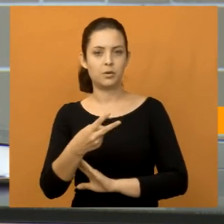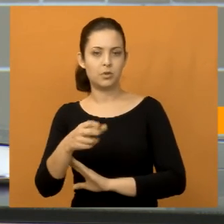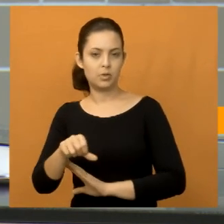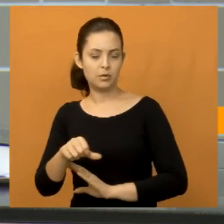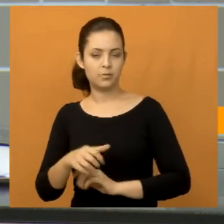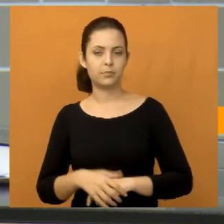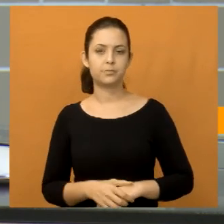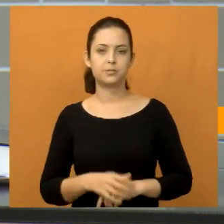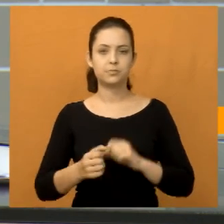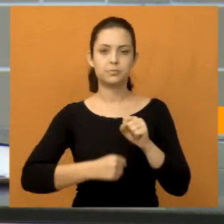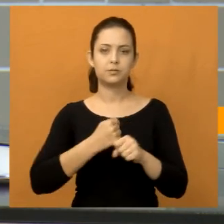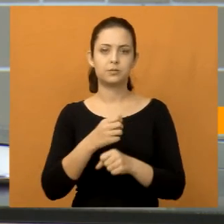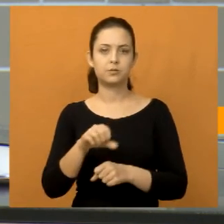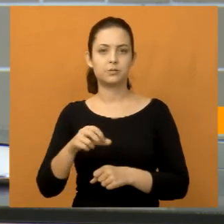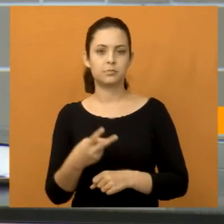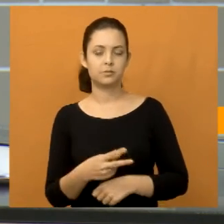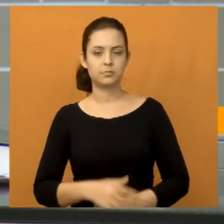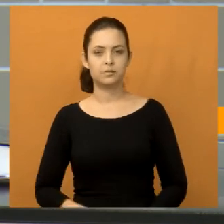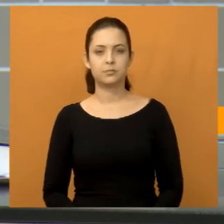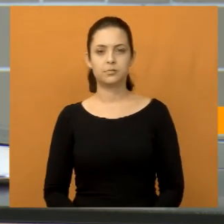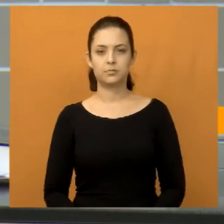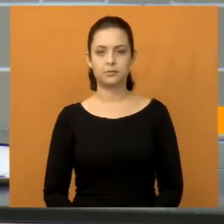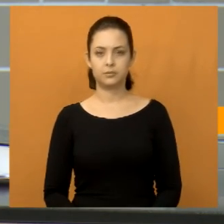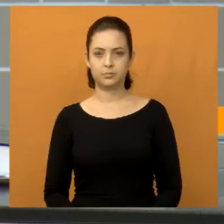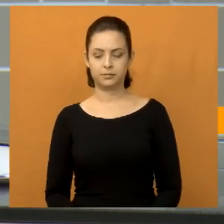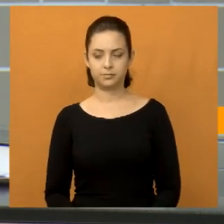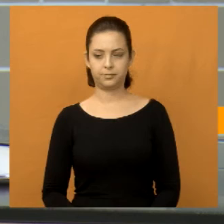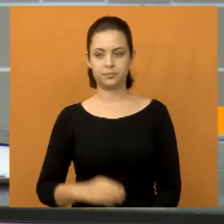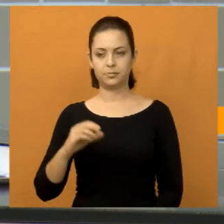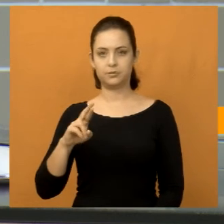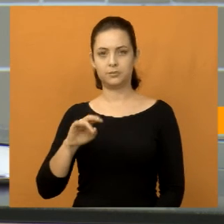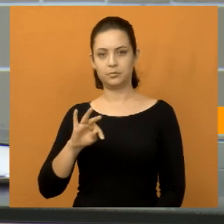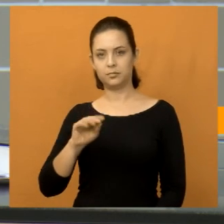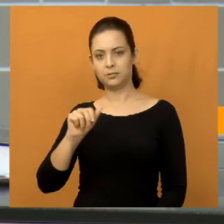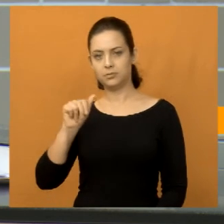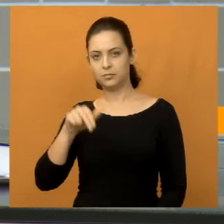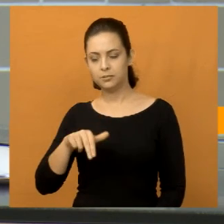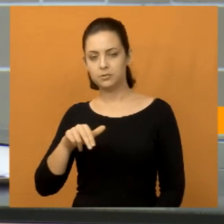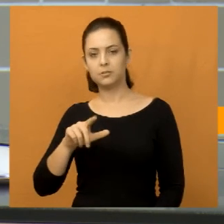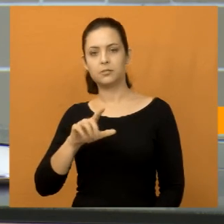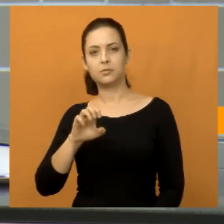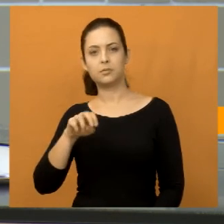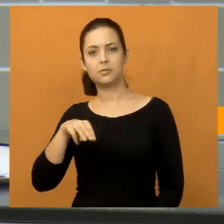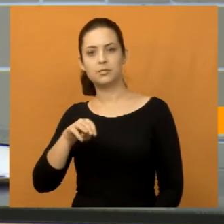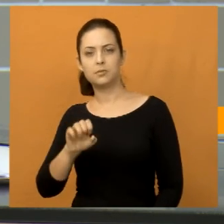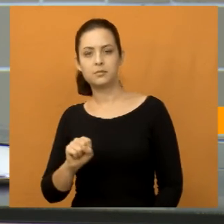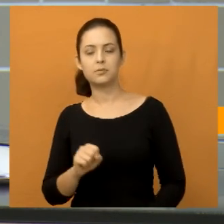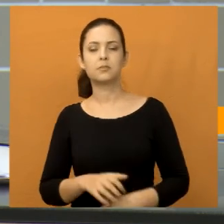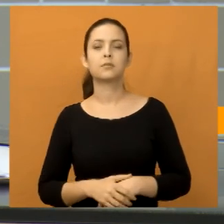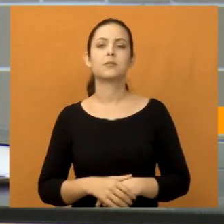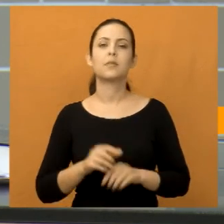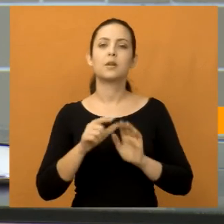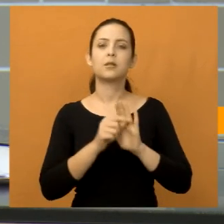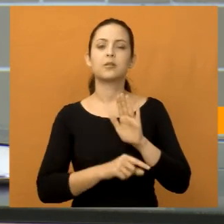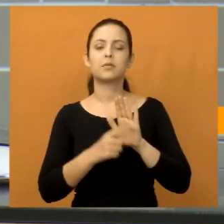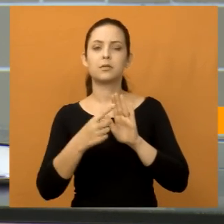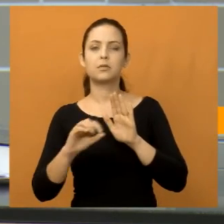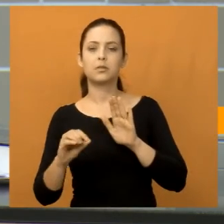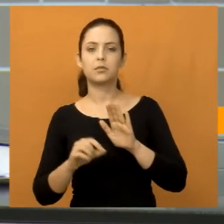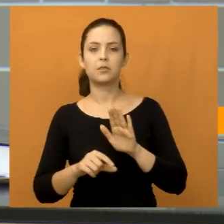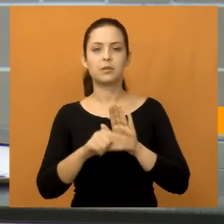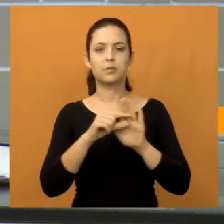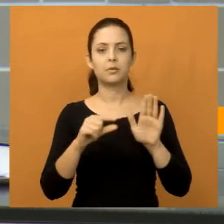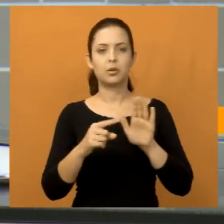8.429, de 92, Christian Peterson Antuni Lemes, artigo 10,